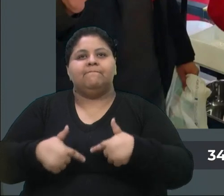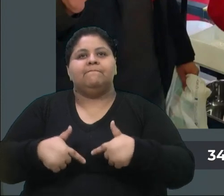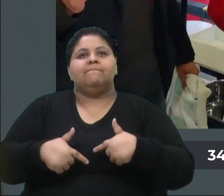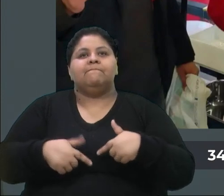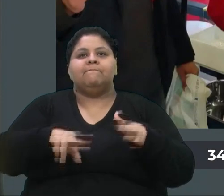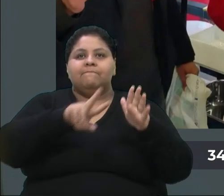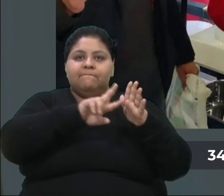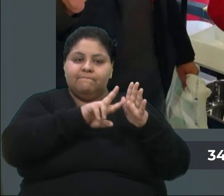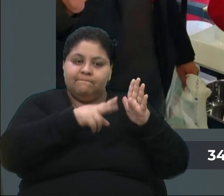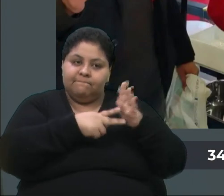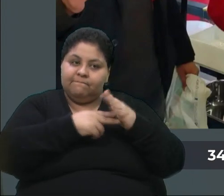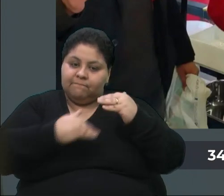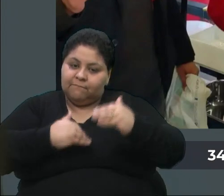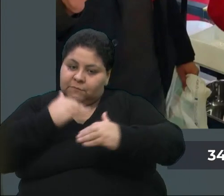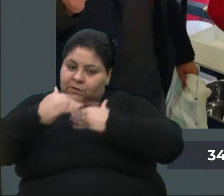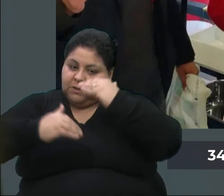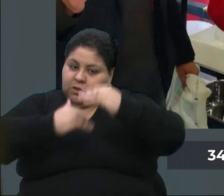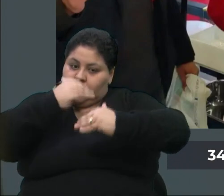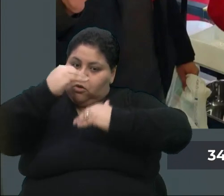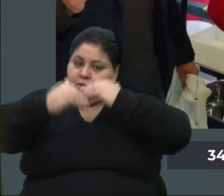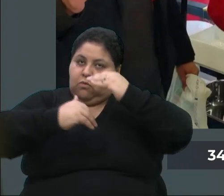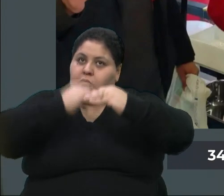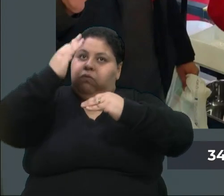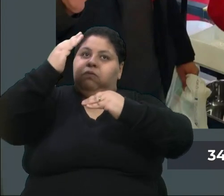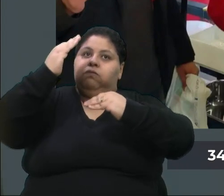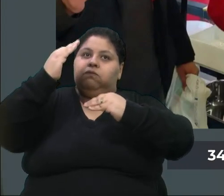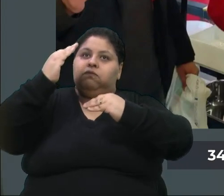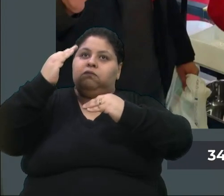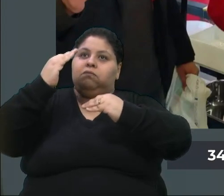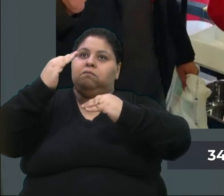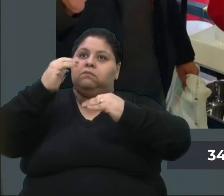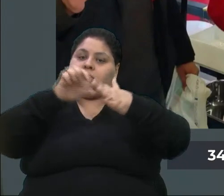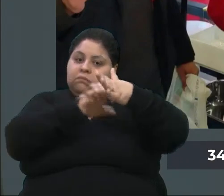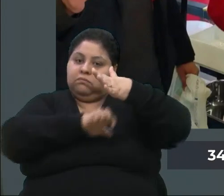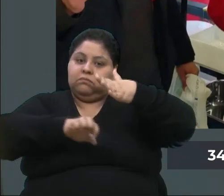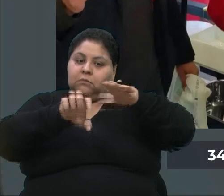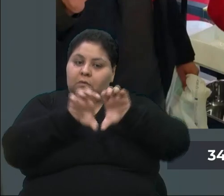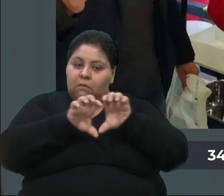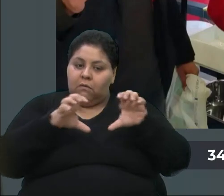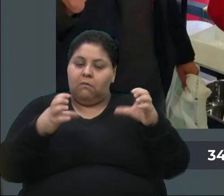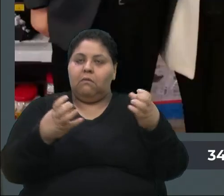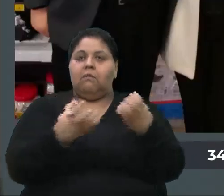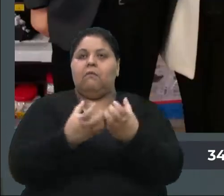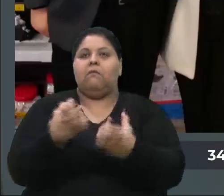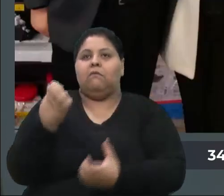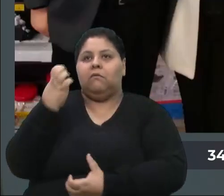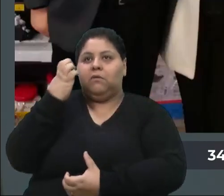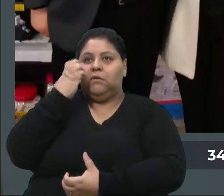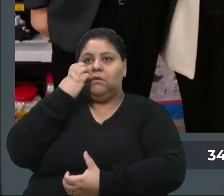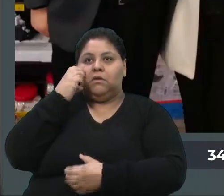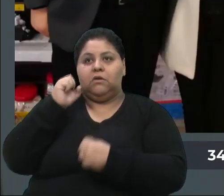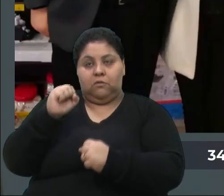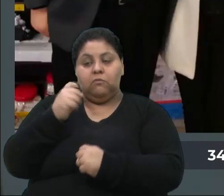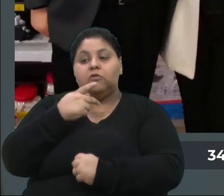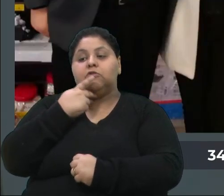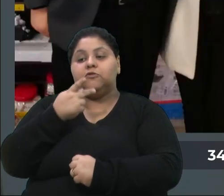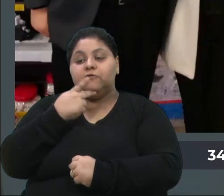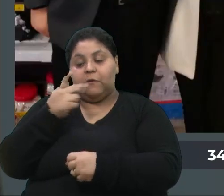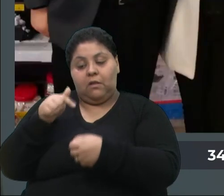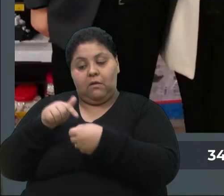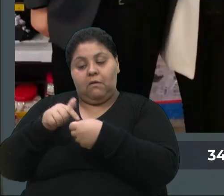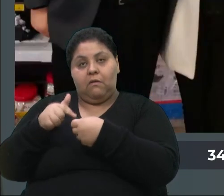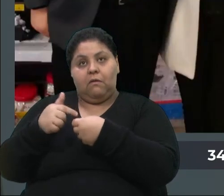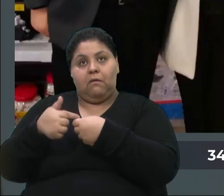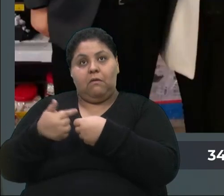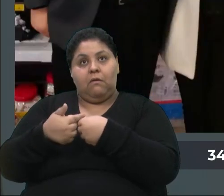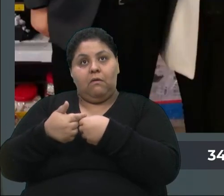significa o avanço no crescimento de uma grande comunidade. Ana Rec, eu posso dizer que é uma cidade à parte